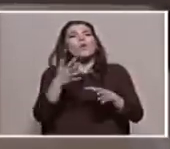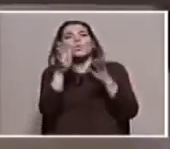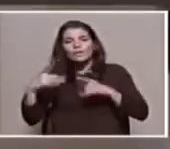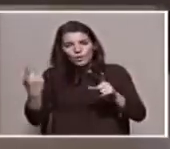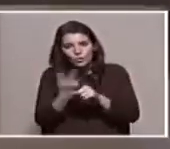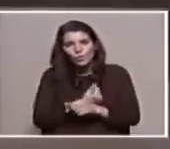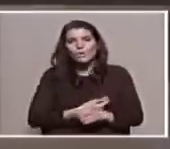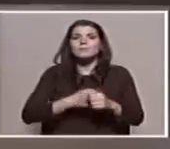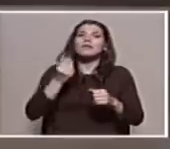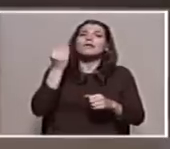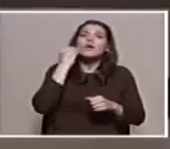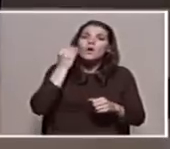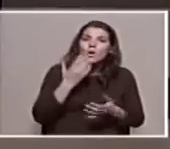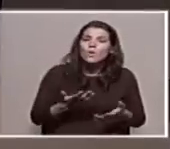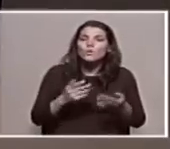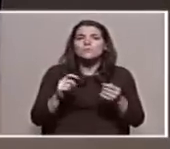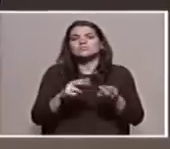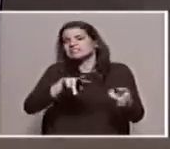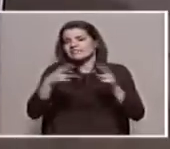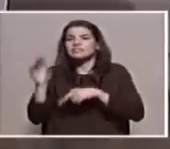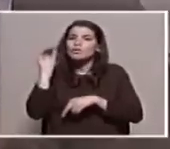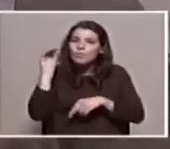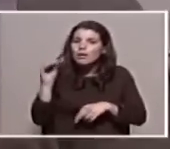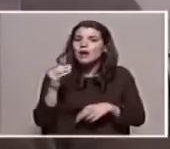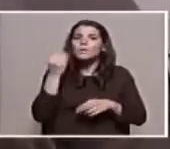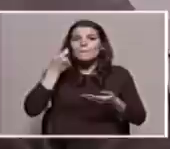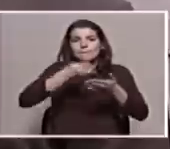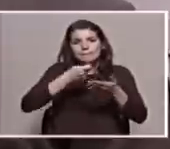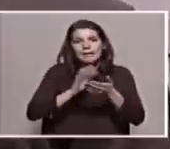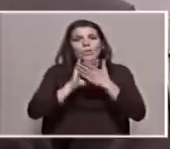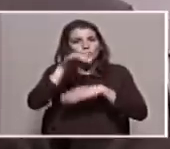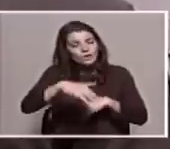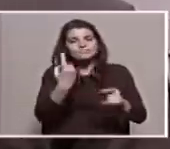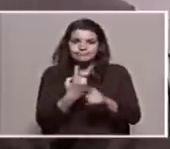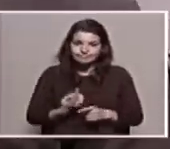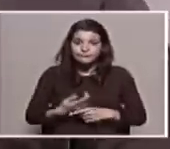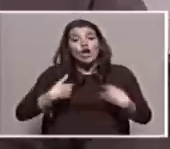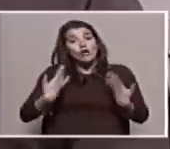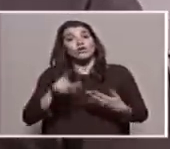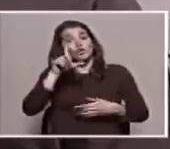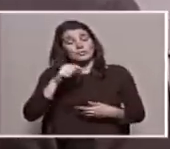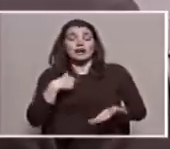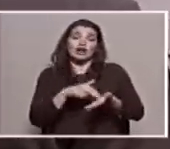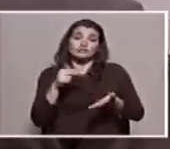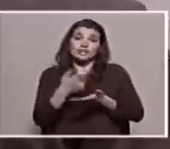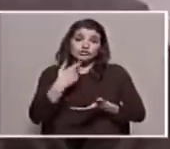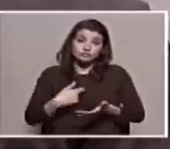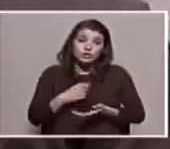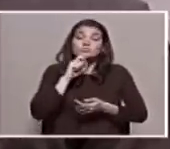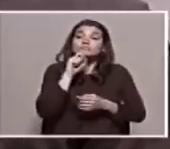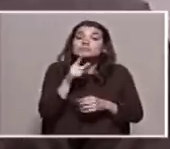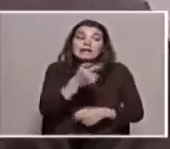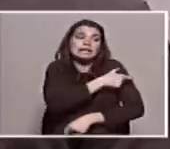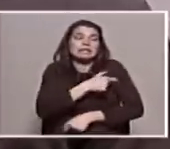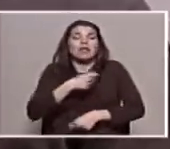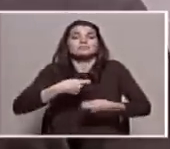como é que se faz o enviar cobrança transferência bancária portanto por enquanto estamos à espera também de resposta das de entidades que poderão fazer a distribuição do